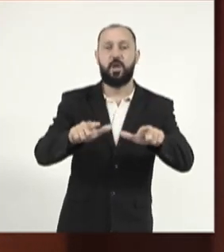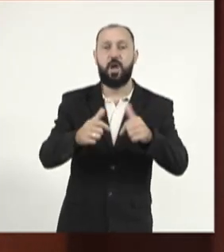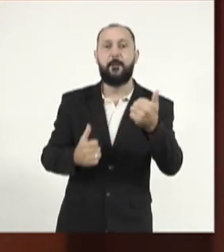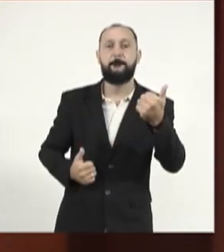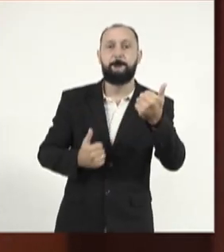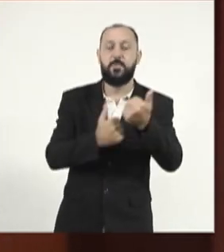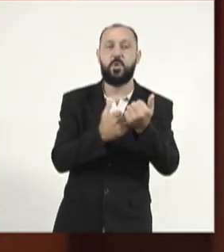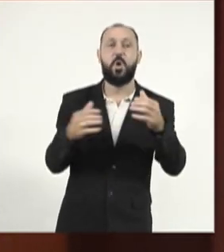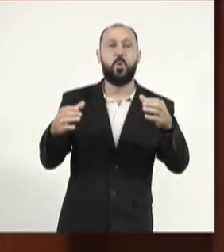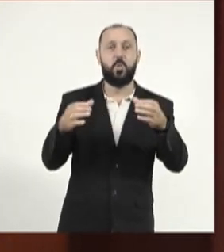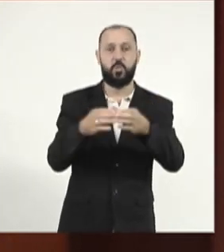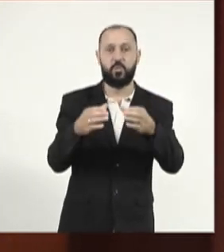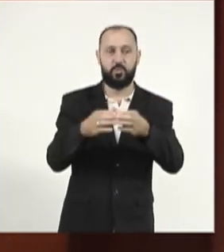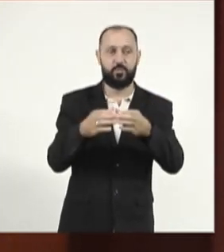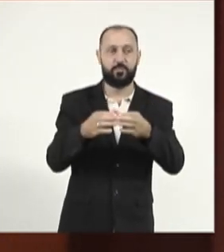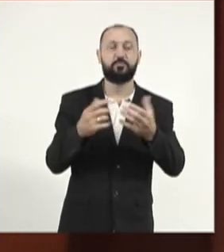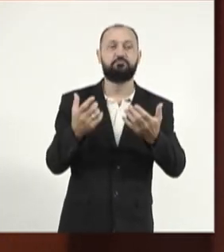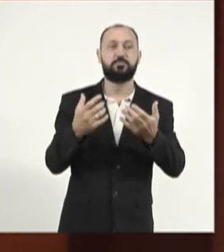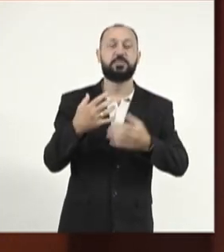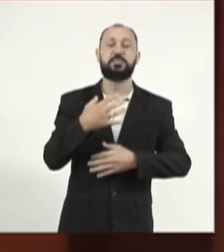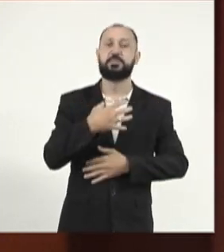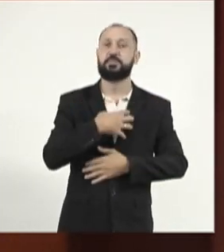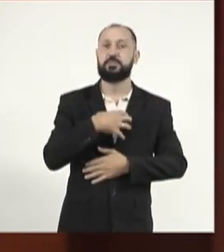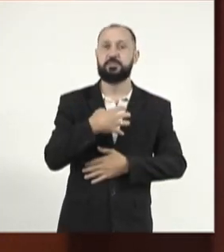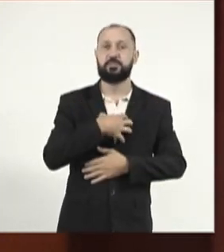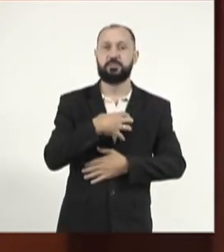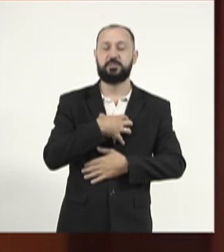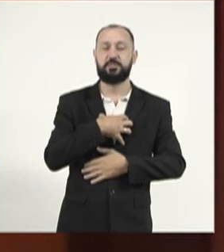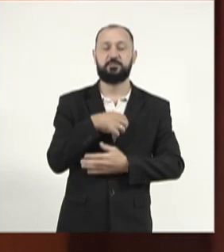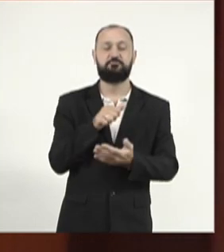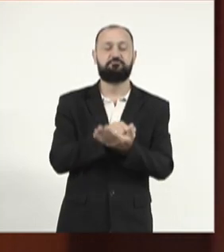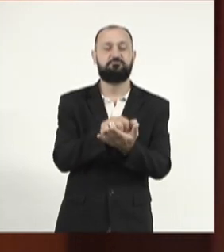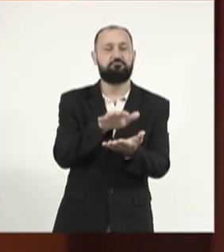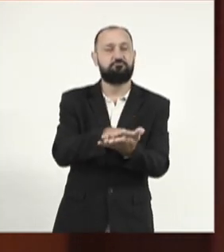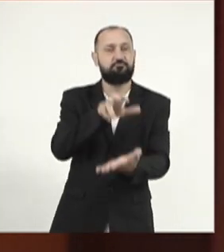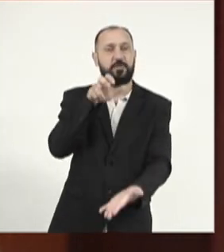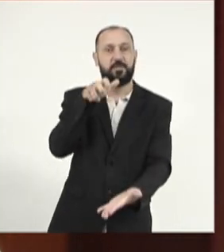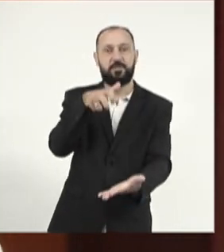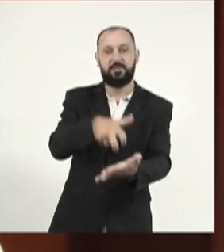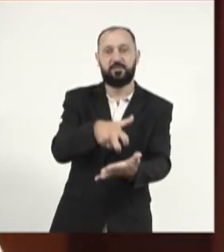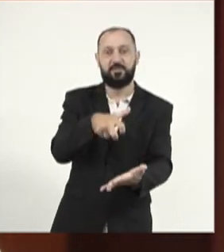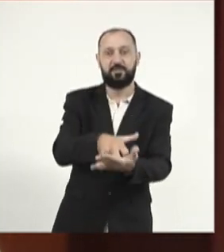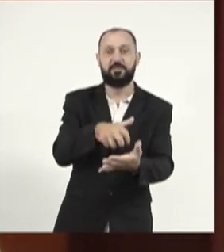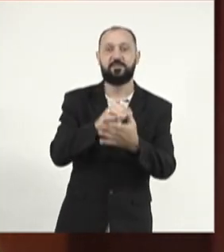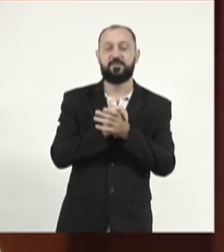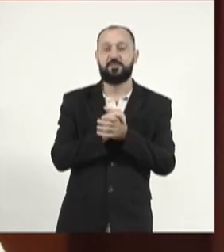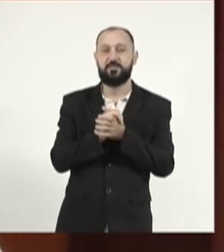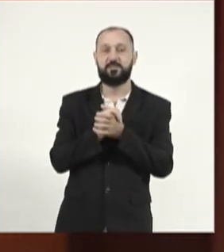ao grupo, porque o grupo se sentiu bastante penalizado, bastante